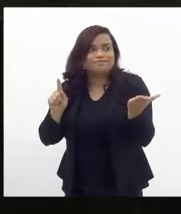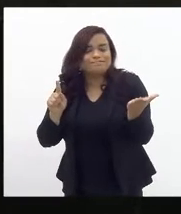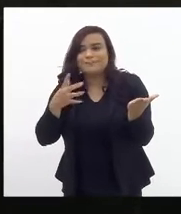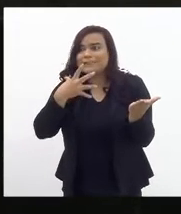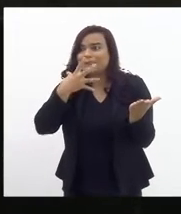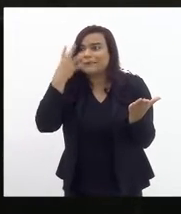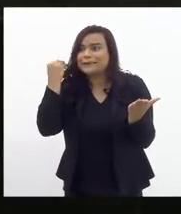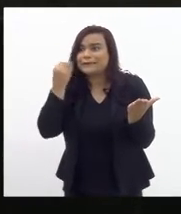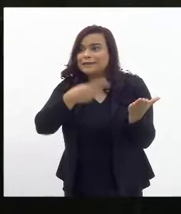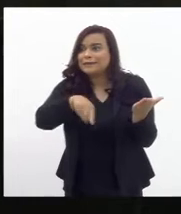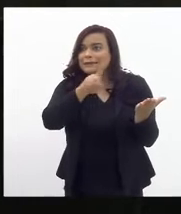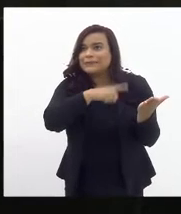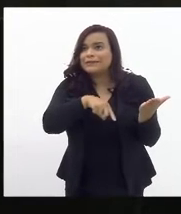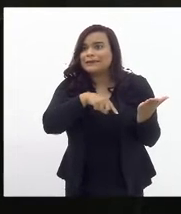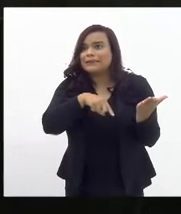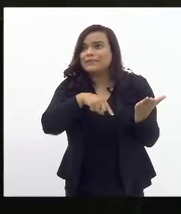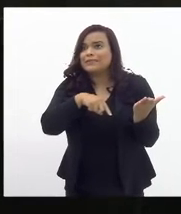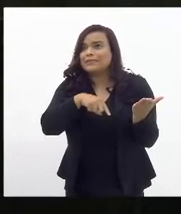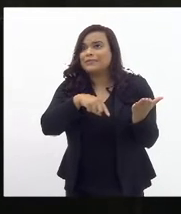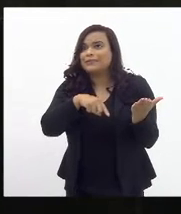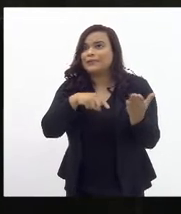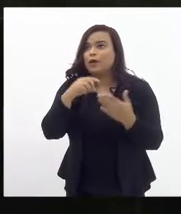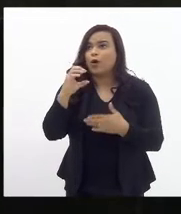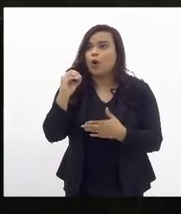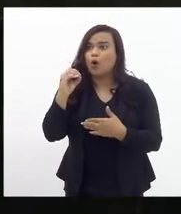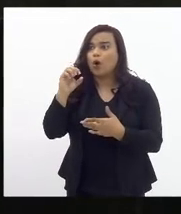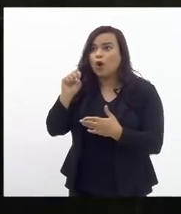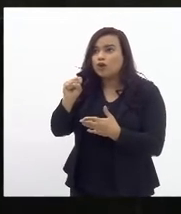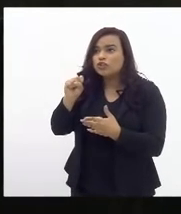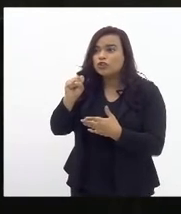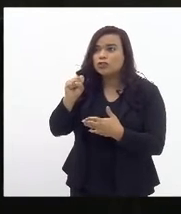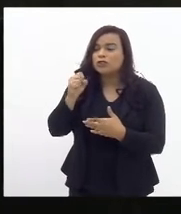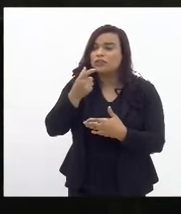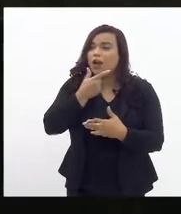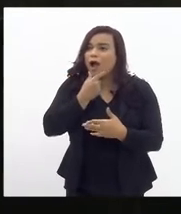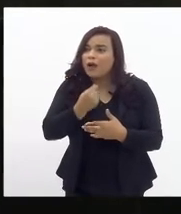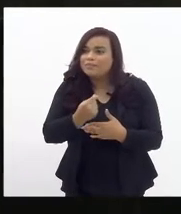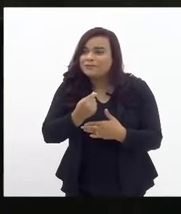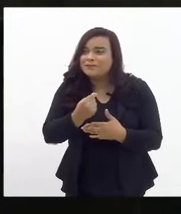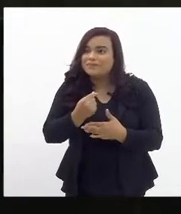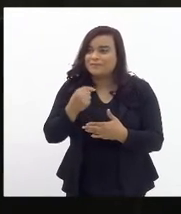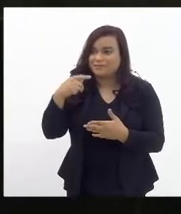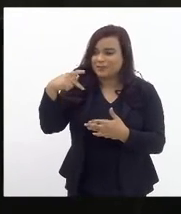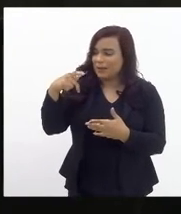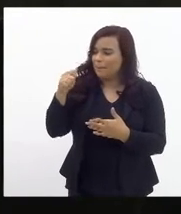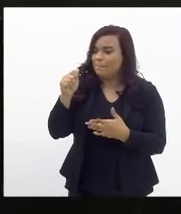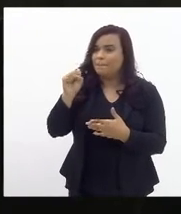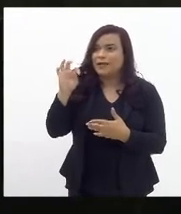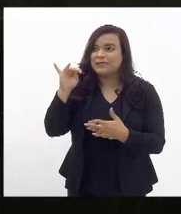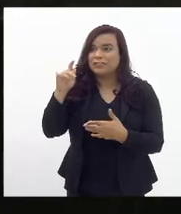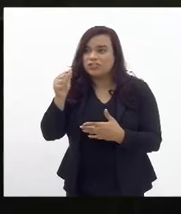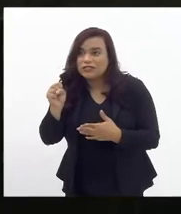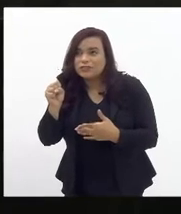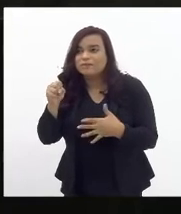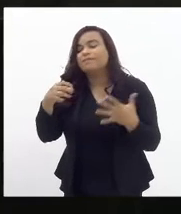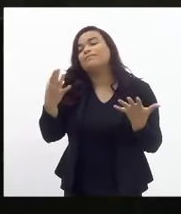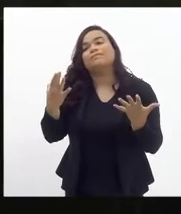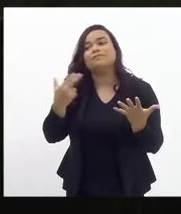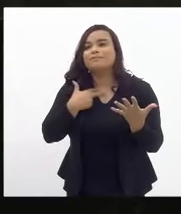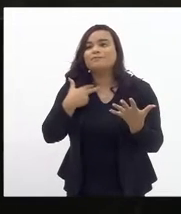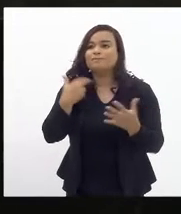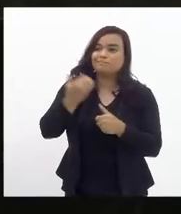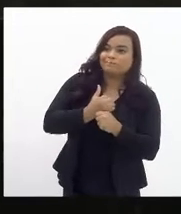né, isso que é majoritário, colocando os passistas. Então, trazemos aqui um projeto que, de